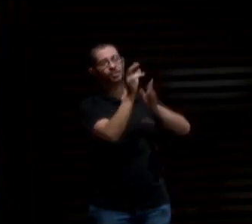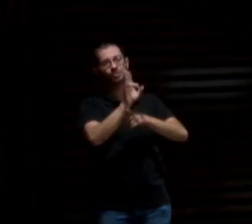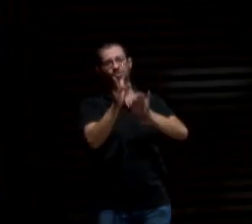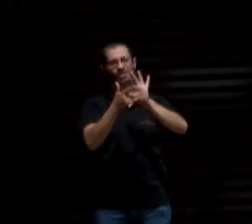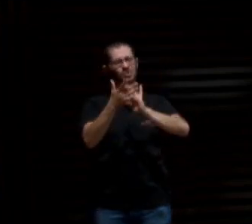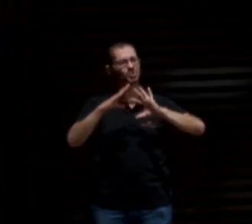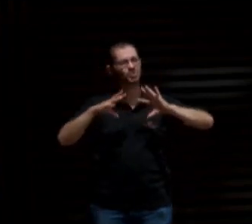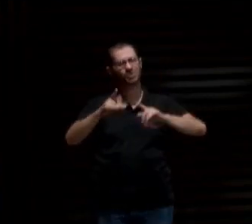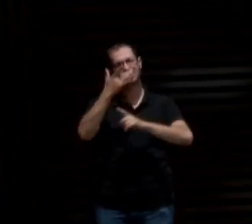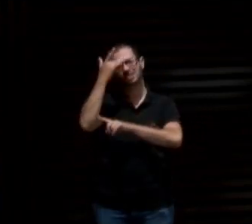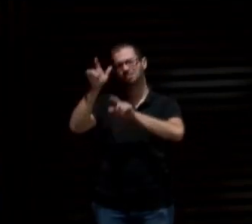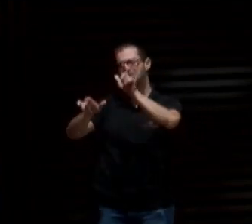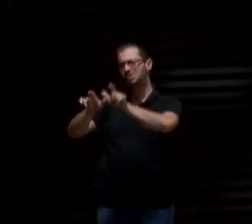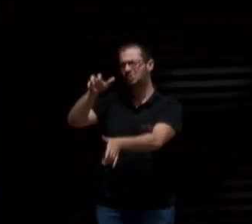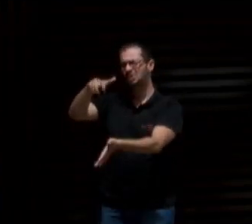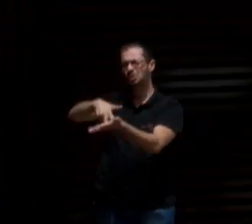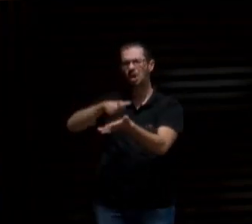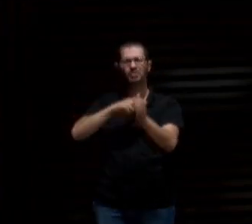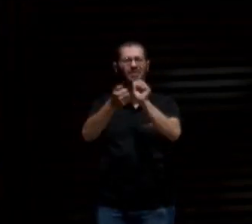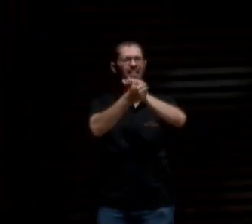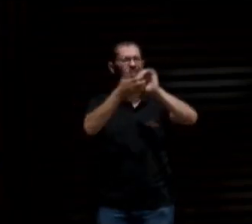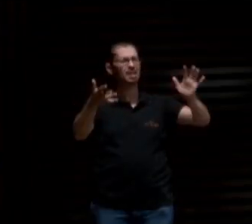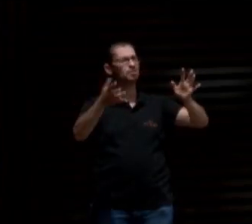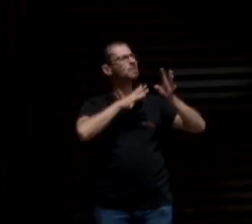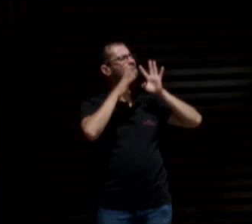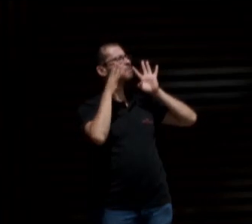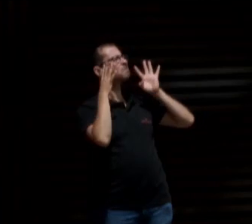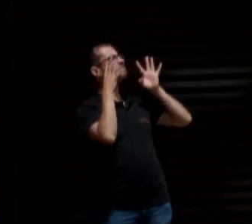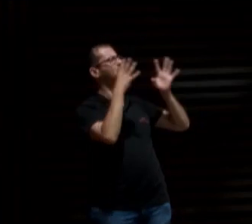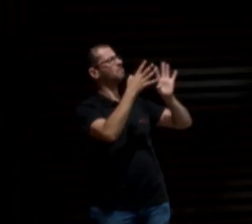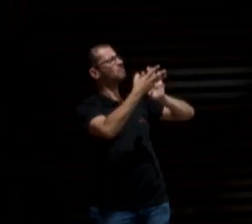dobre, toda língua confesse que Jesus Cristo é Senhor, para a glória de Deus Pai.